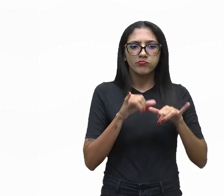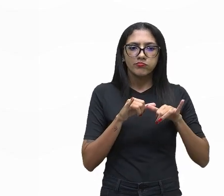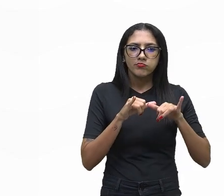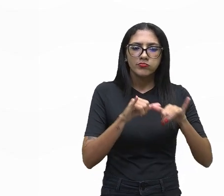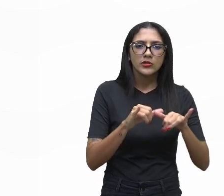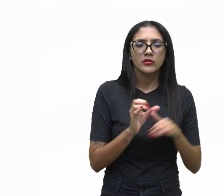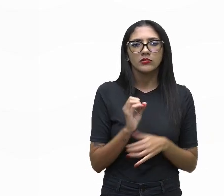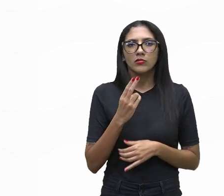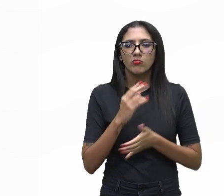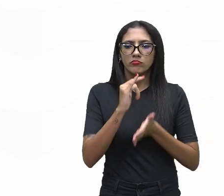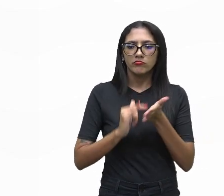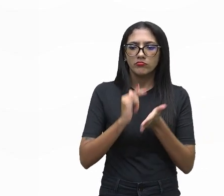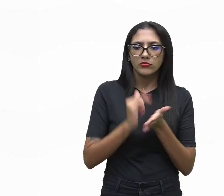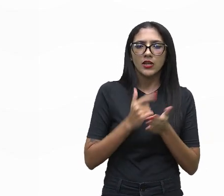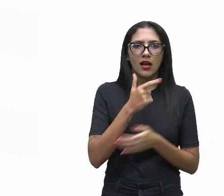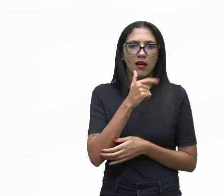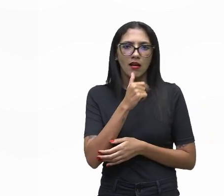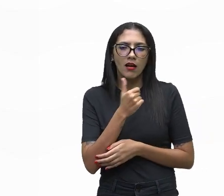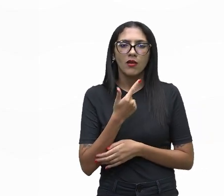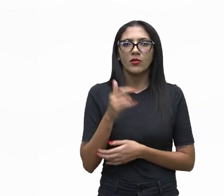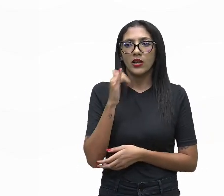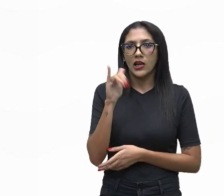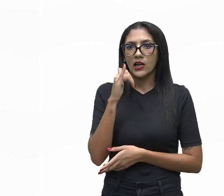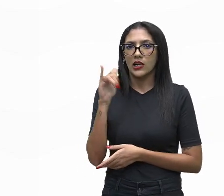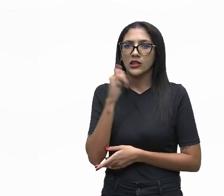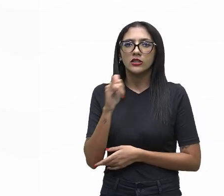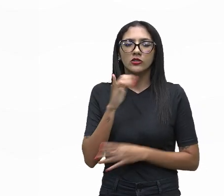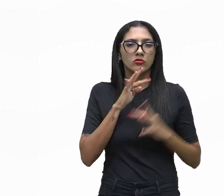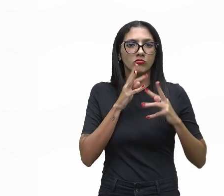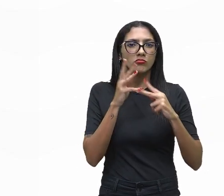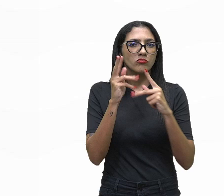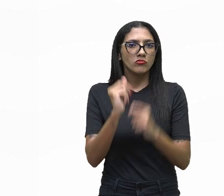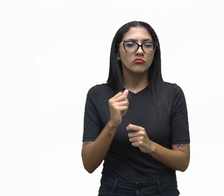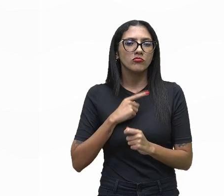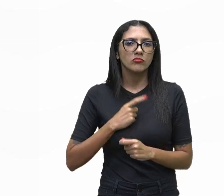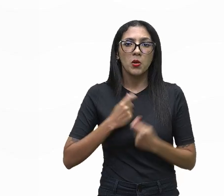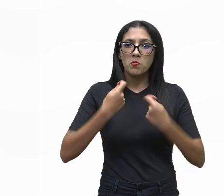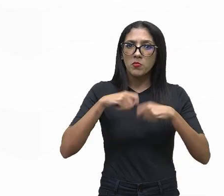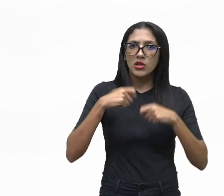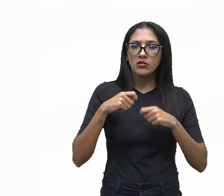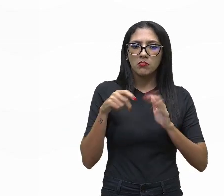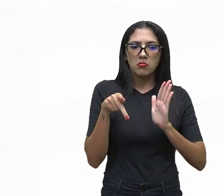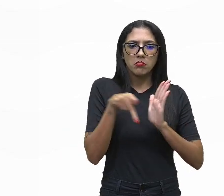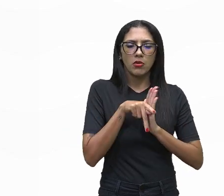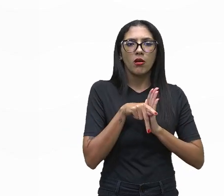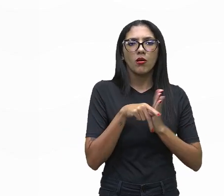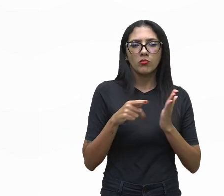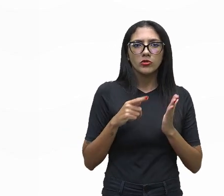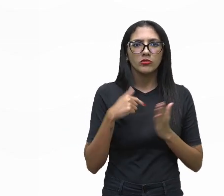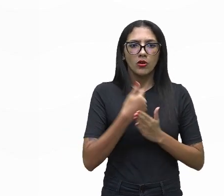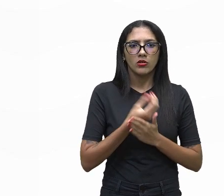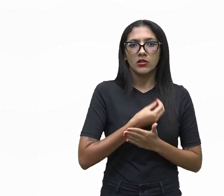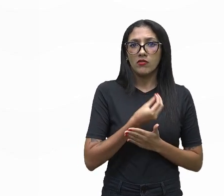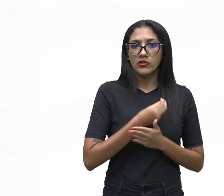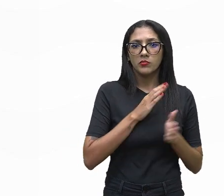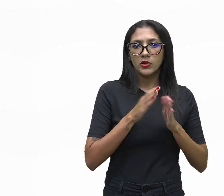contas de energia, de água, tudo ali que for necessário para a manutenção durante o